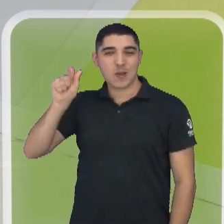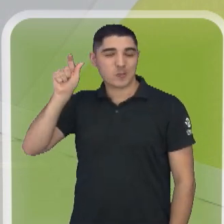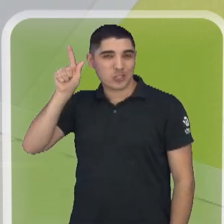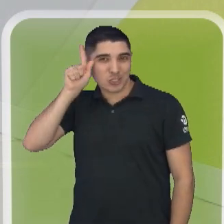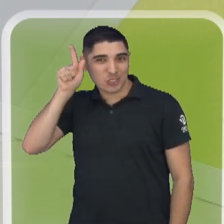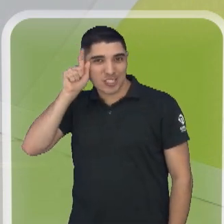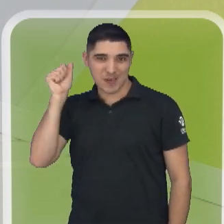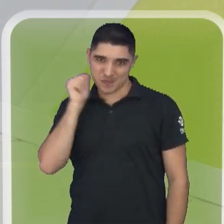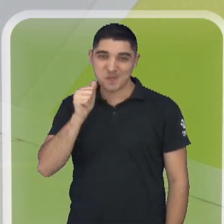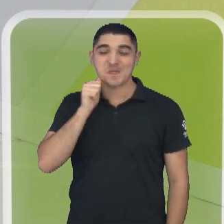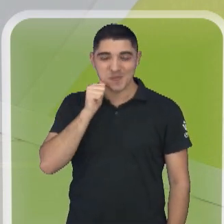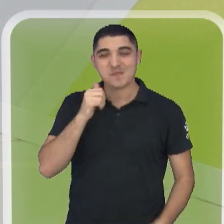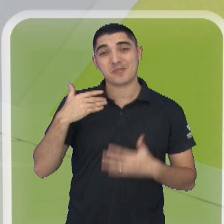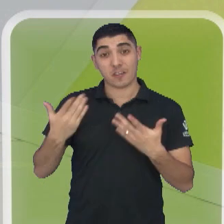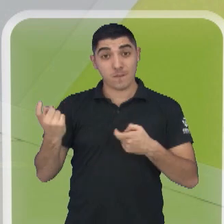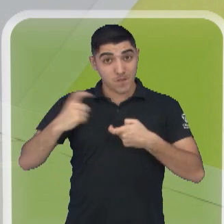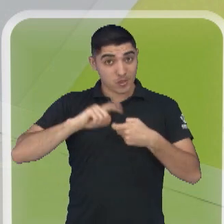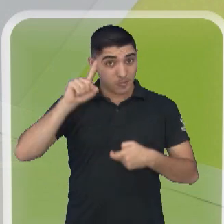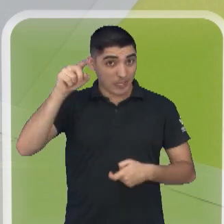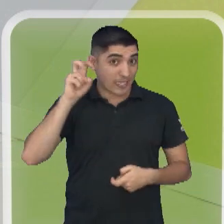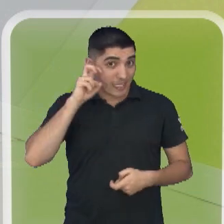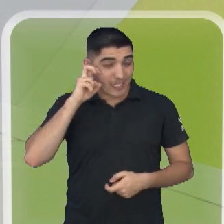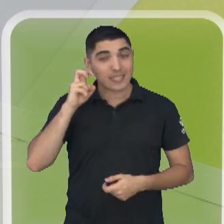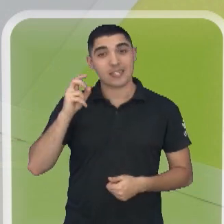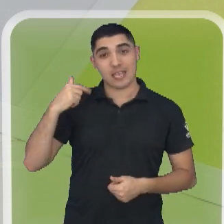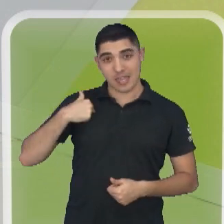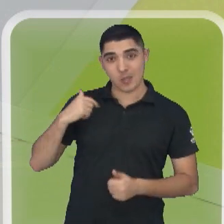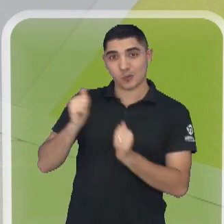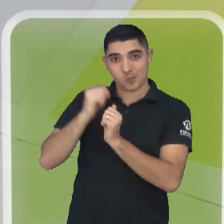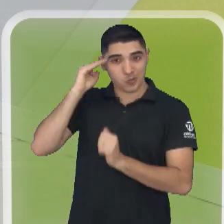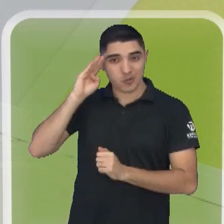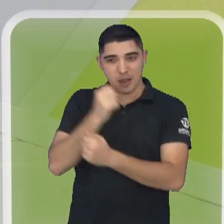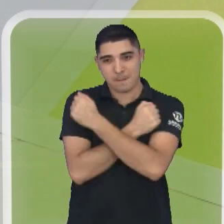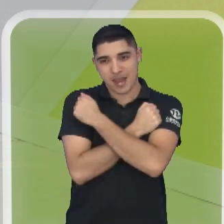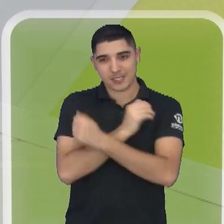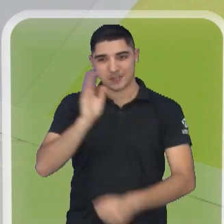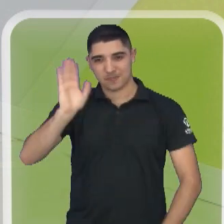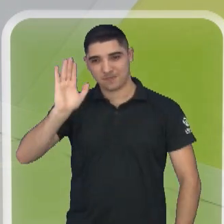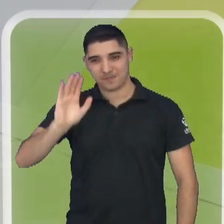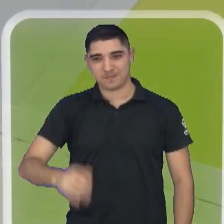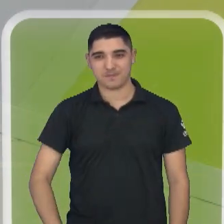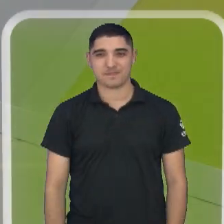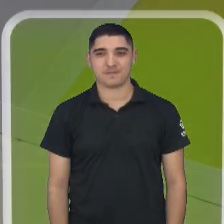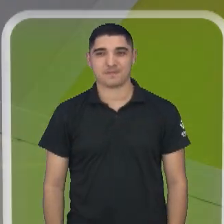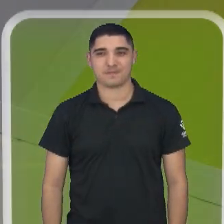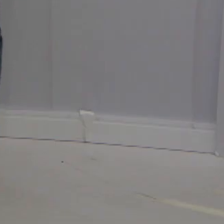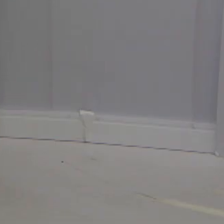Gisele Lopes. Eu volto na quinta, o Brunão também. De minha parte, grande abraço. Até lá, tchau, tchau.